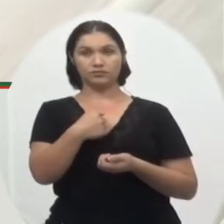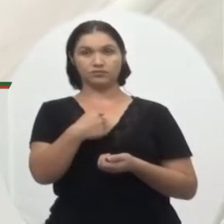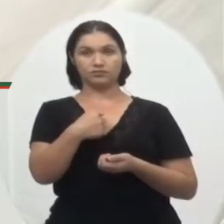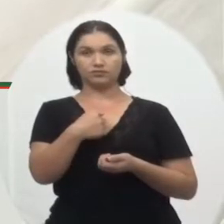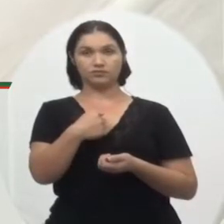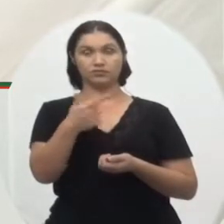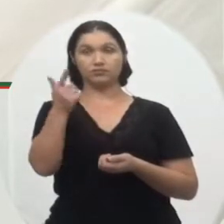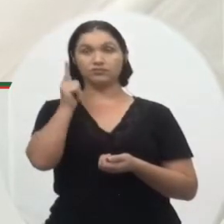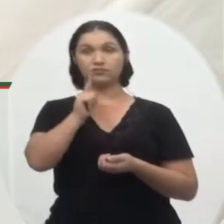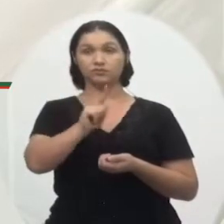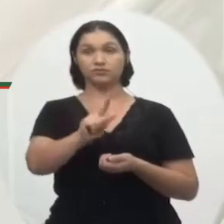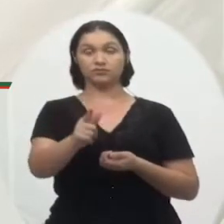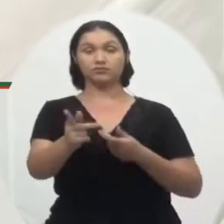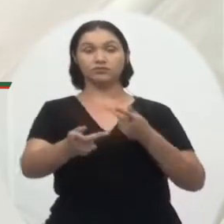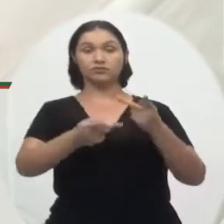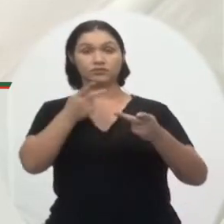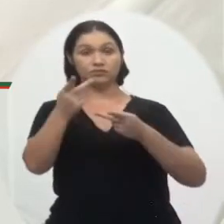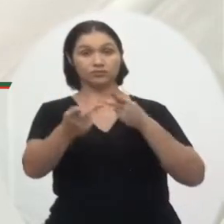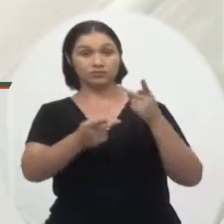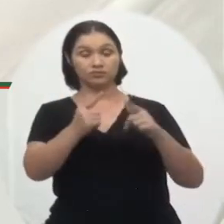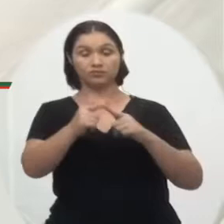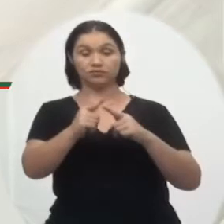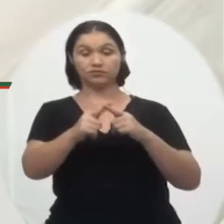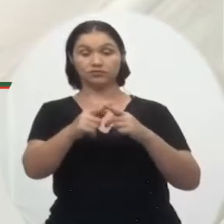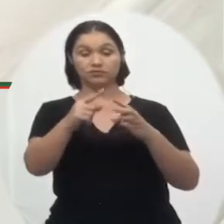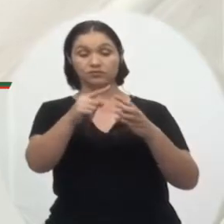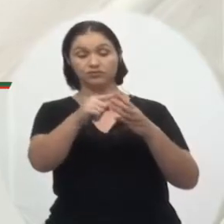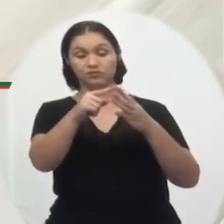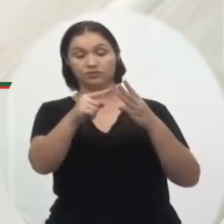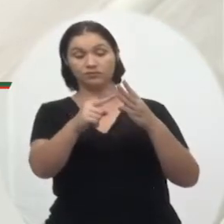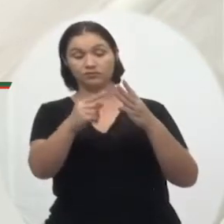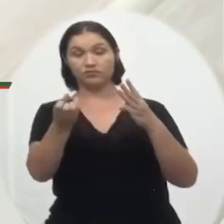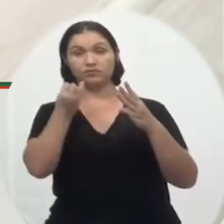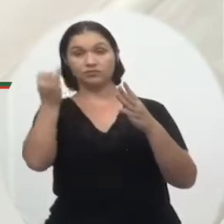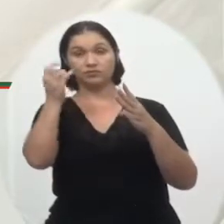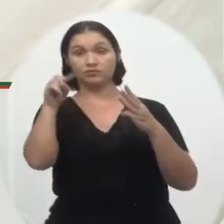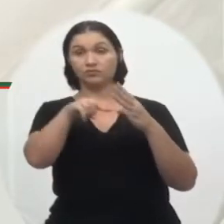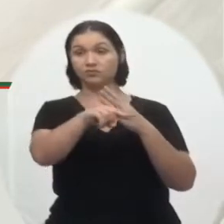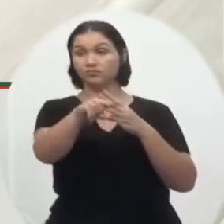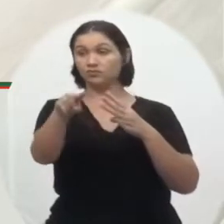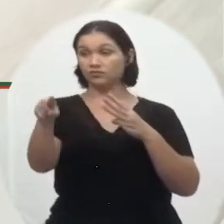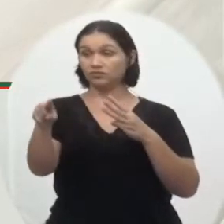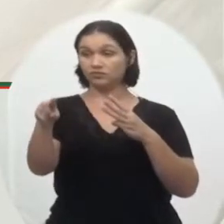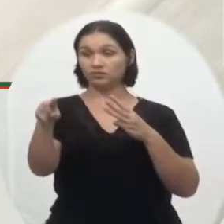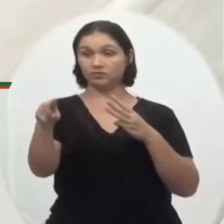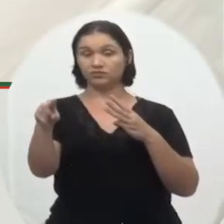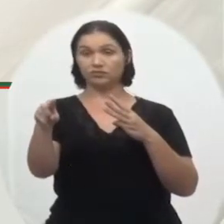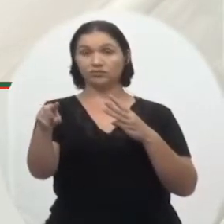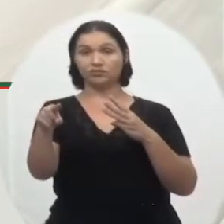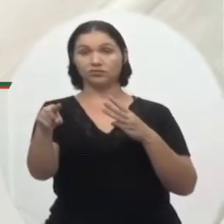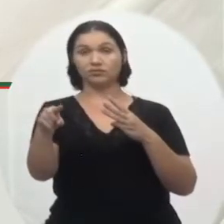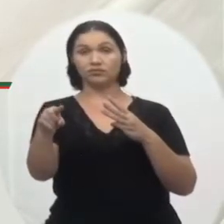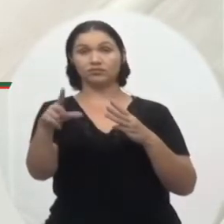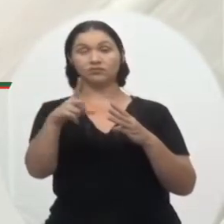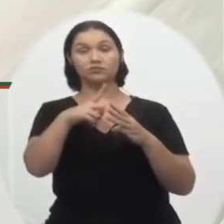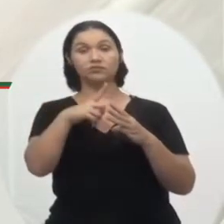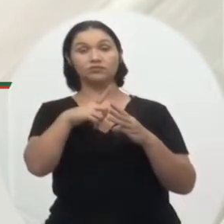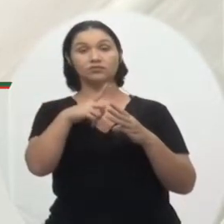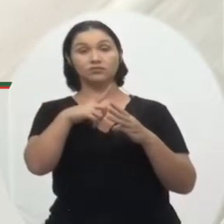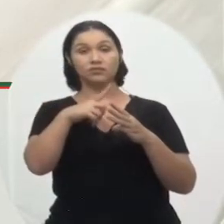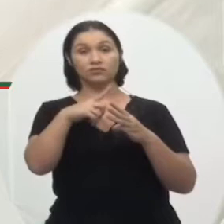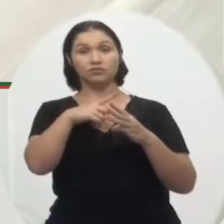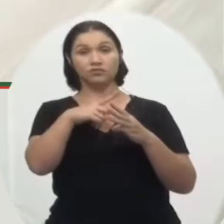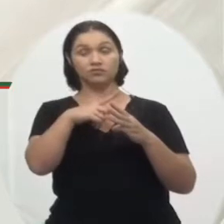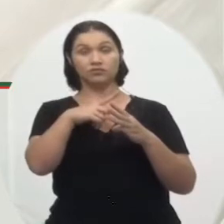Eu retomo esses 3 pontos, que são muito importantes. Os senhores aqui têm muita influência na bancada estadual, na